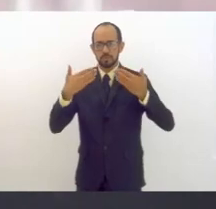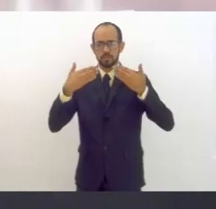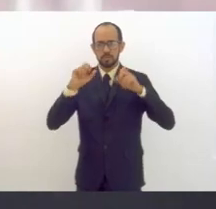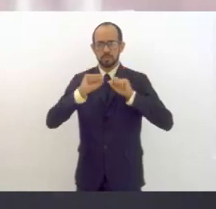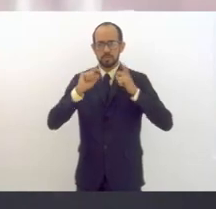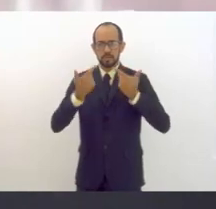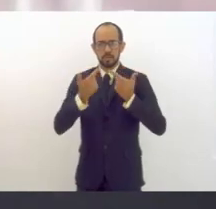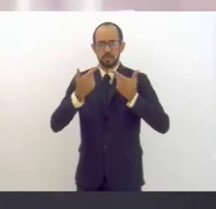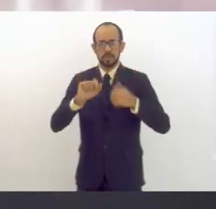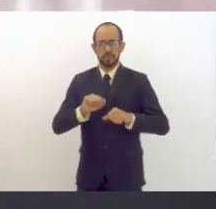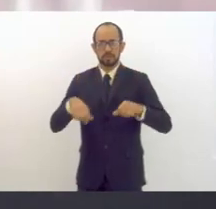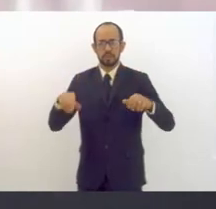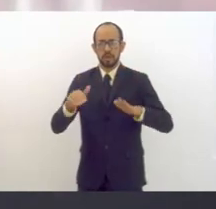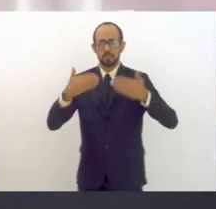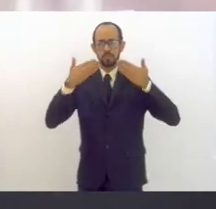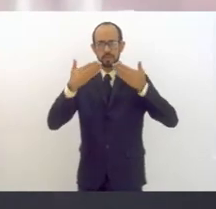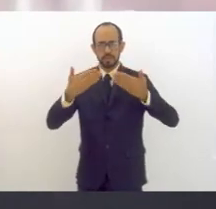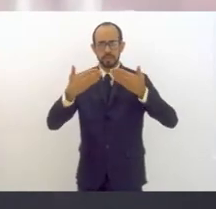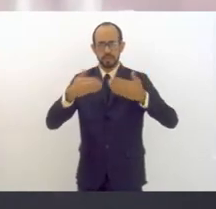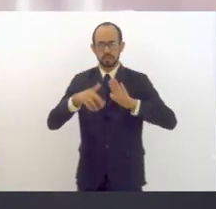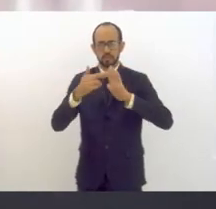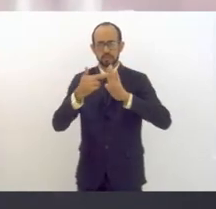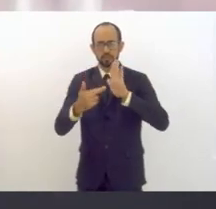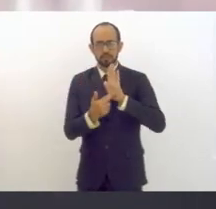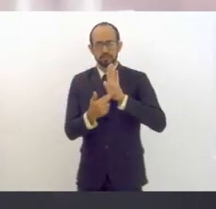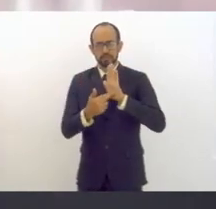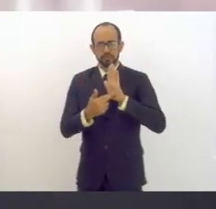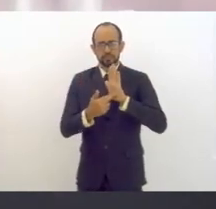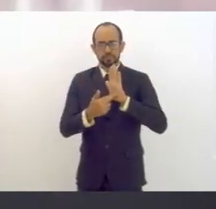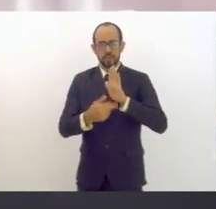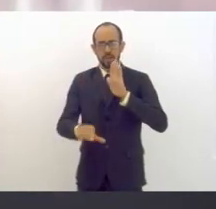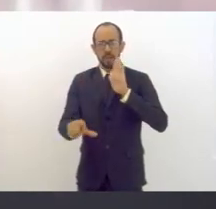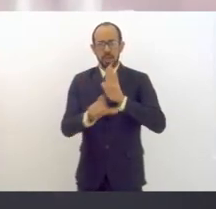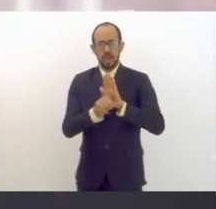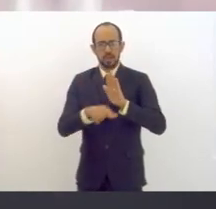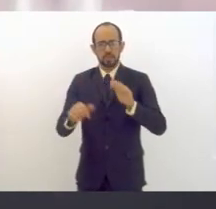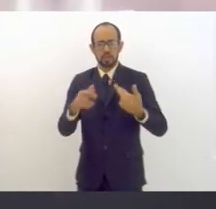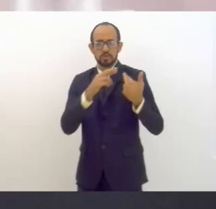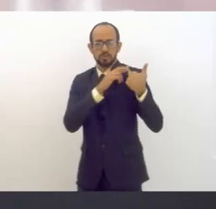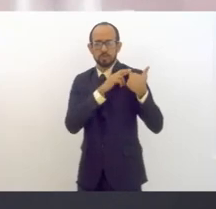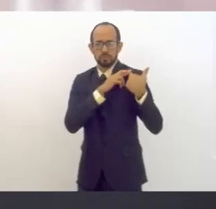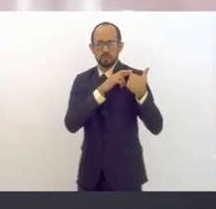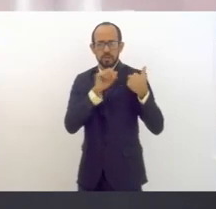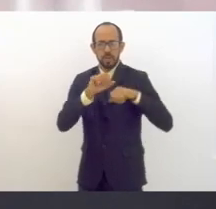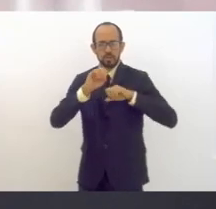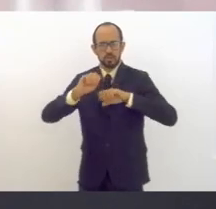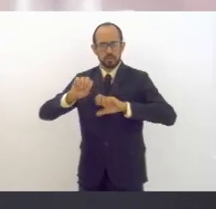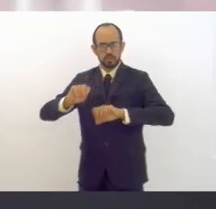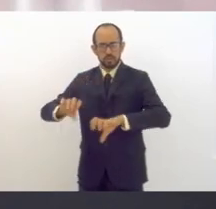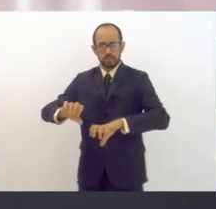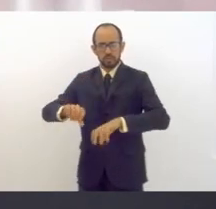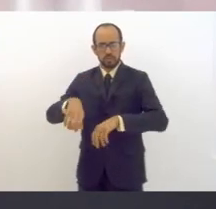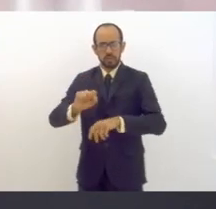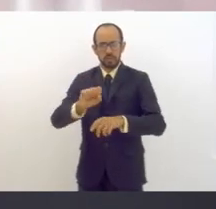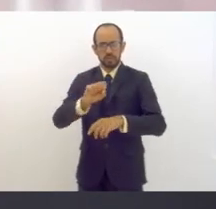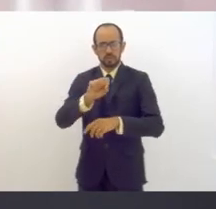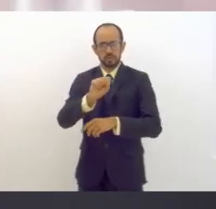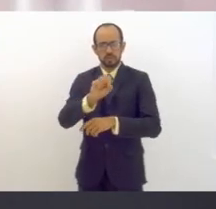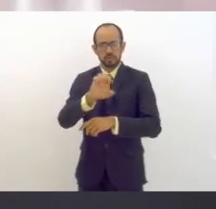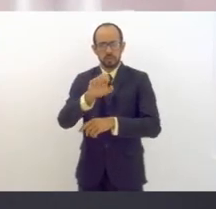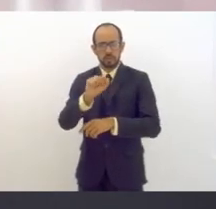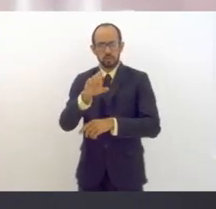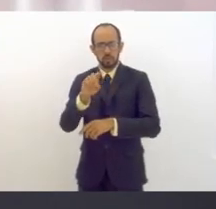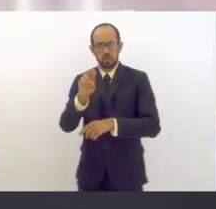tema apresentação do relatório anual da Lei de Responsabilidade Educacional da SEDUC, Lei